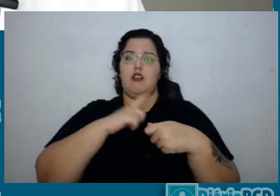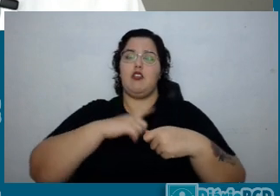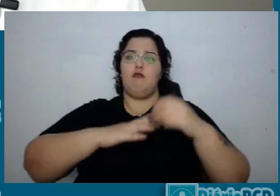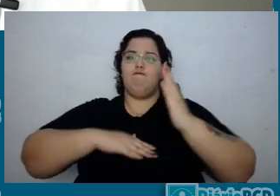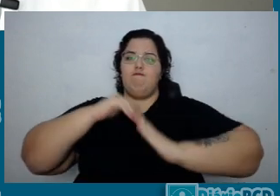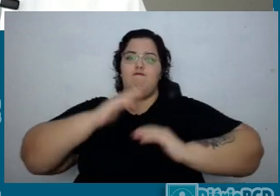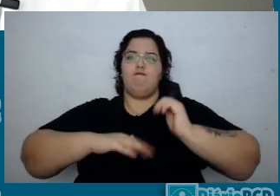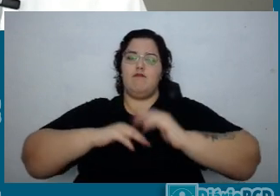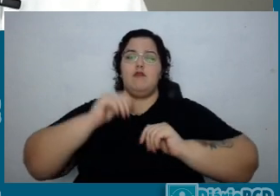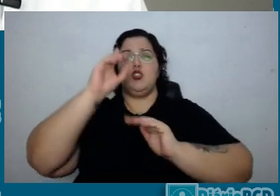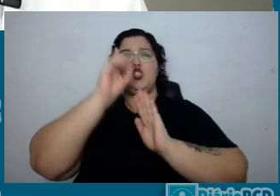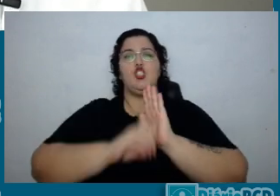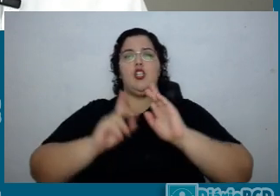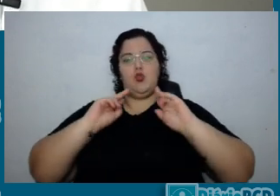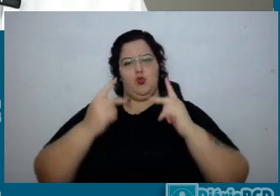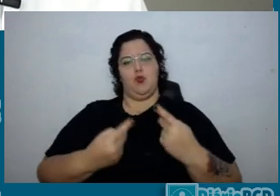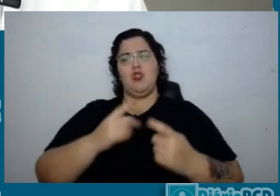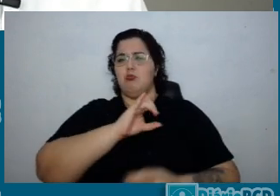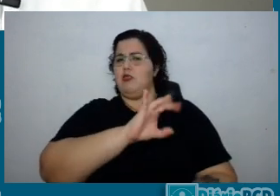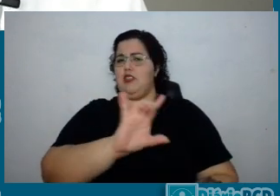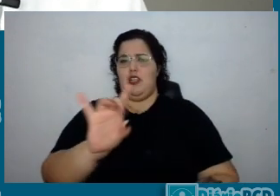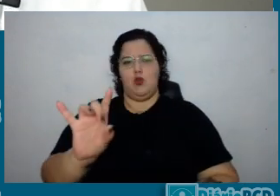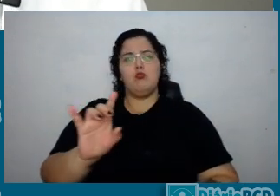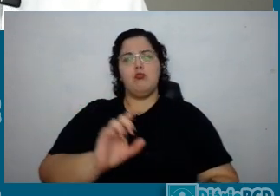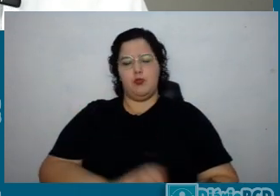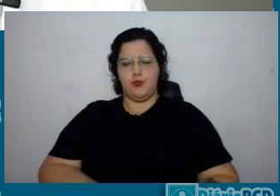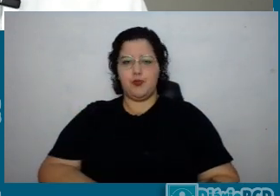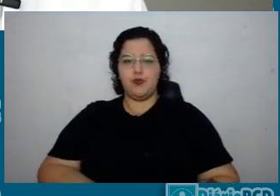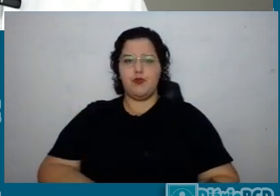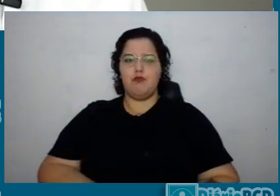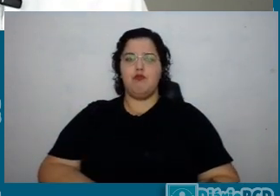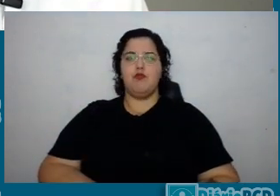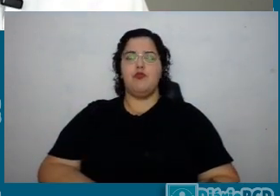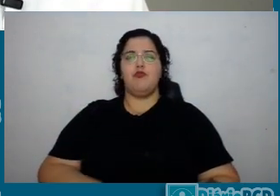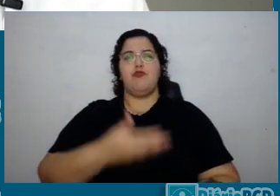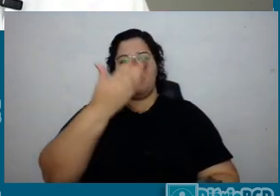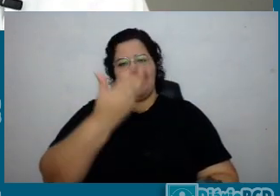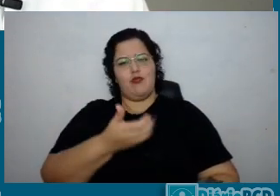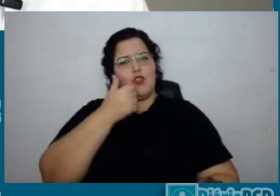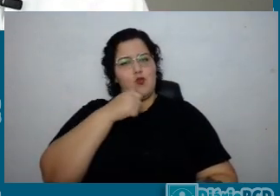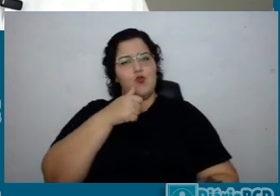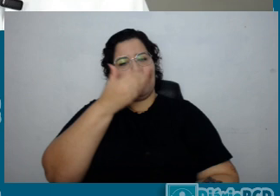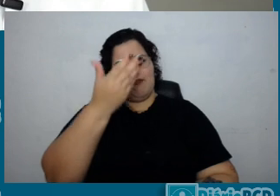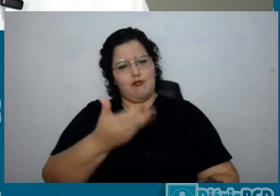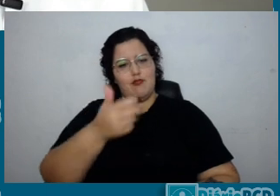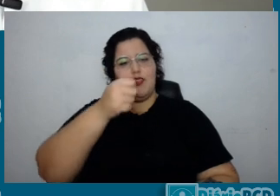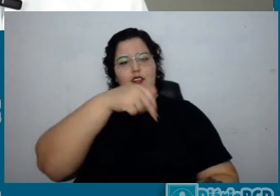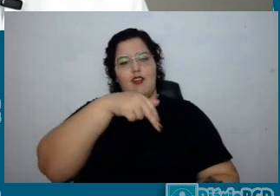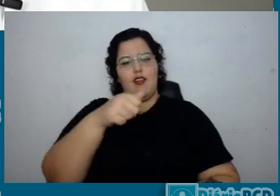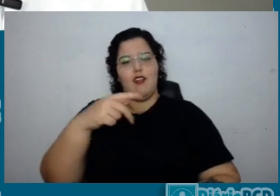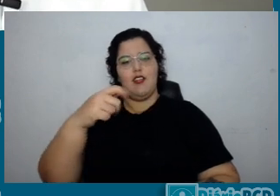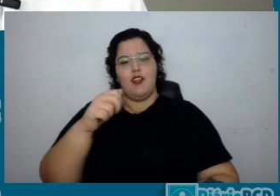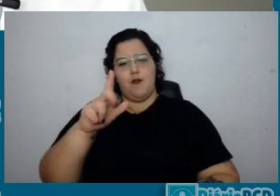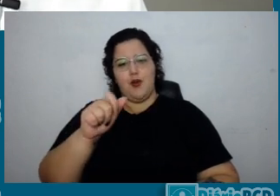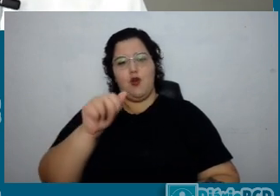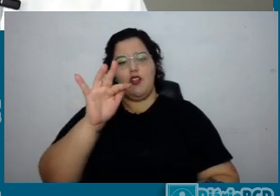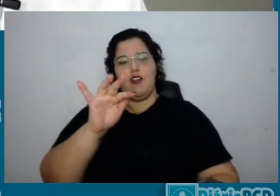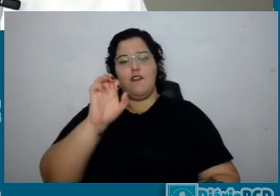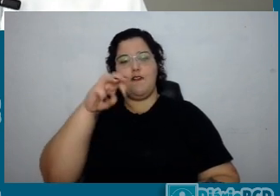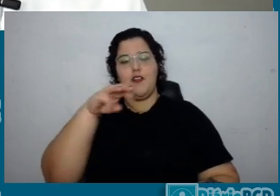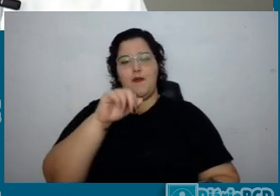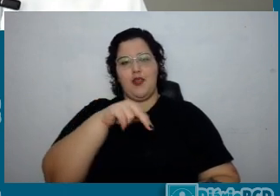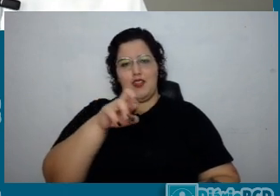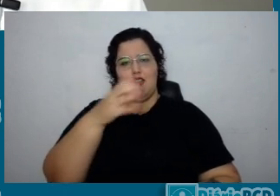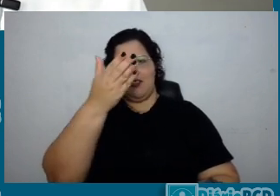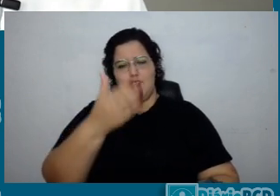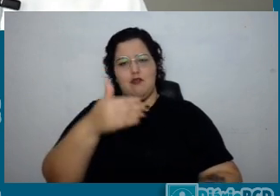para o exercício dos direitos humanos. Essa secretária Ana Paula Feminella, secretária nacional dos direitos da pessoa